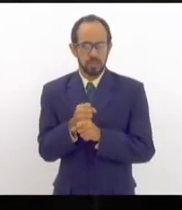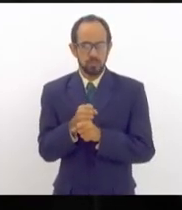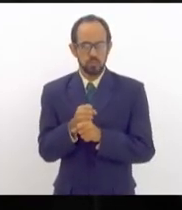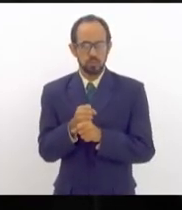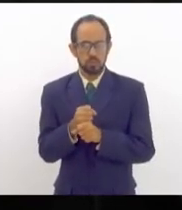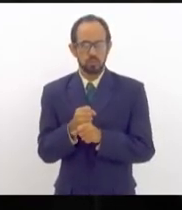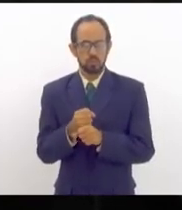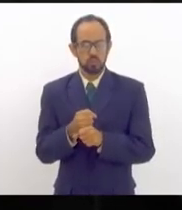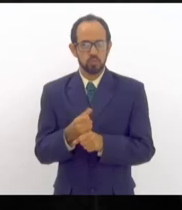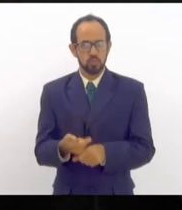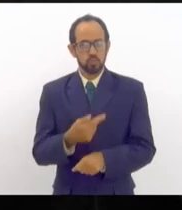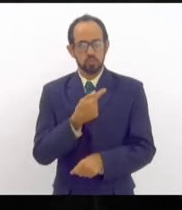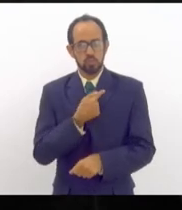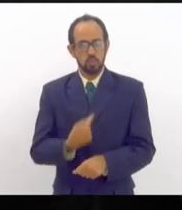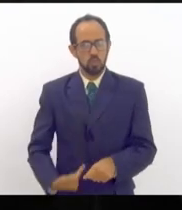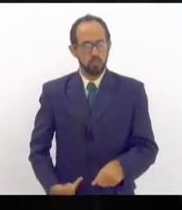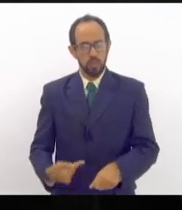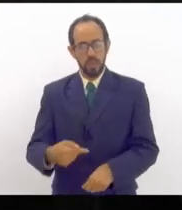Dilma